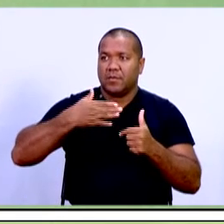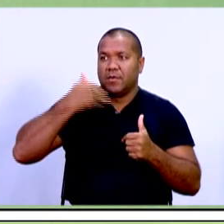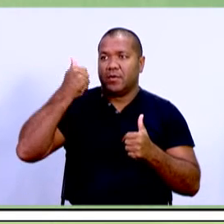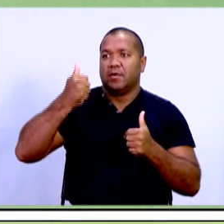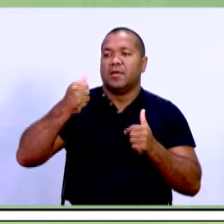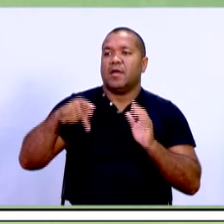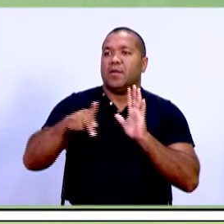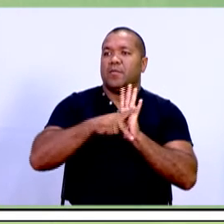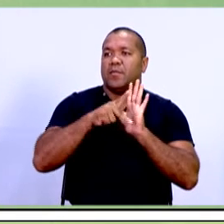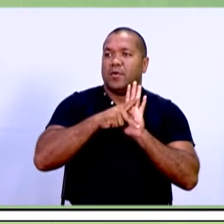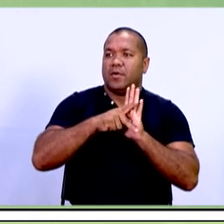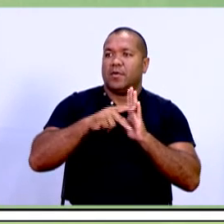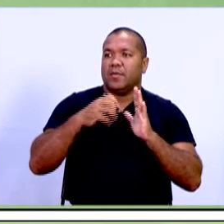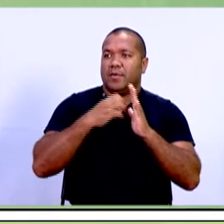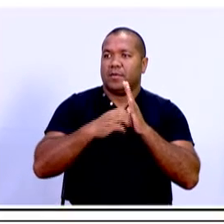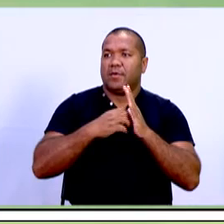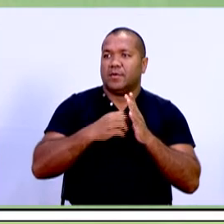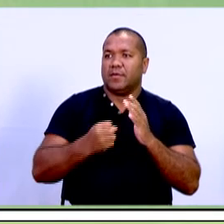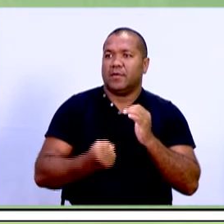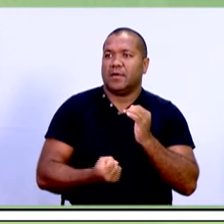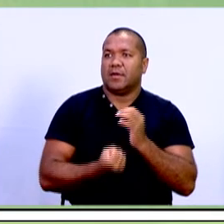seus próprios indicadores.